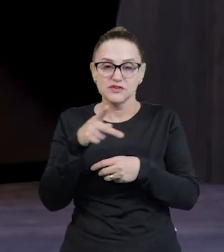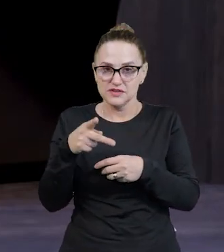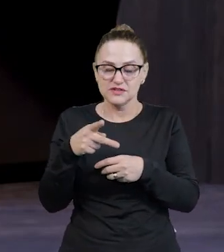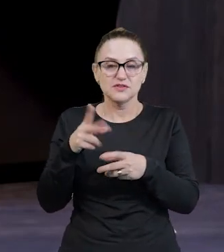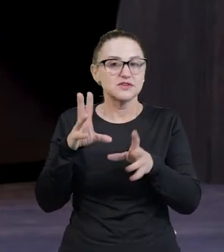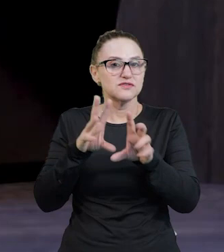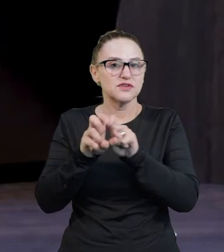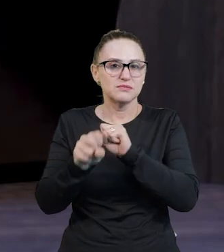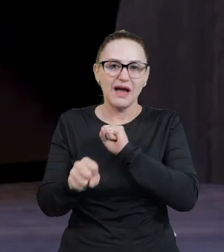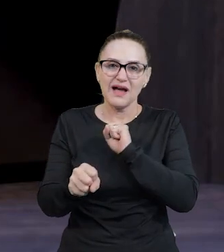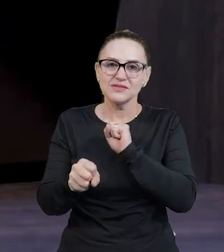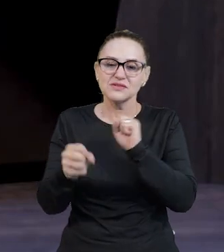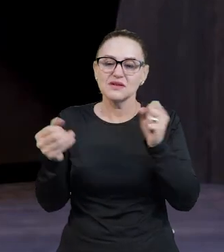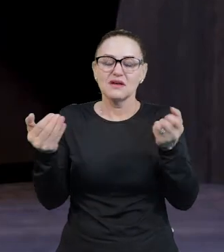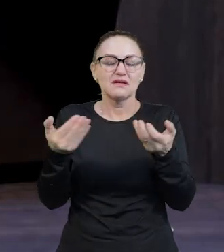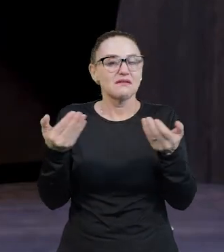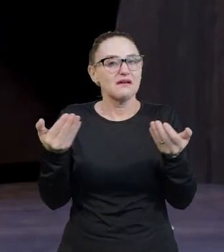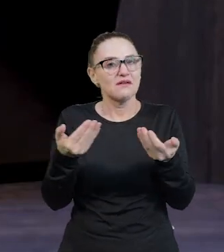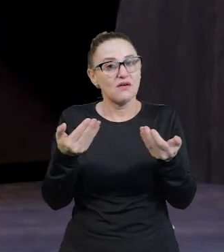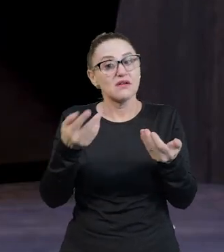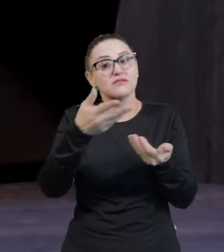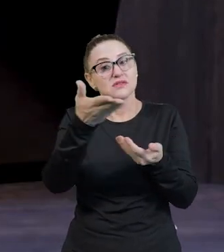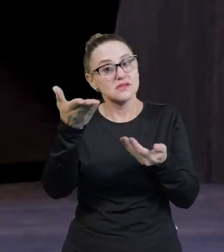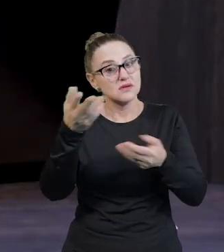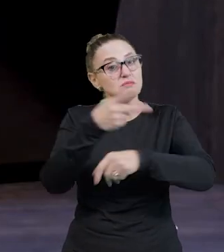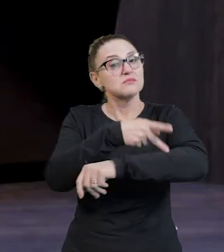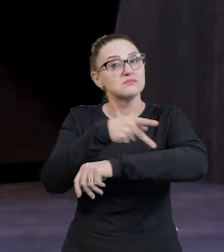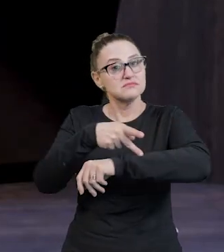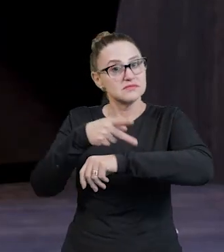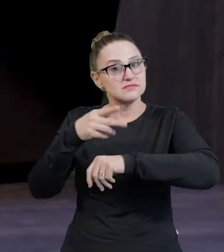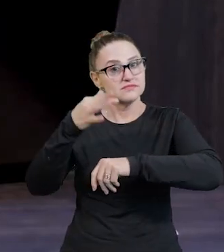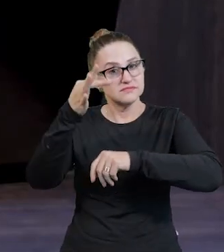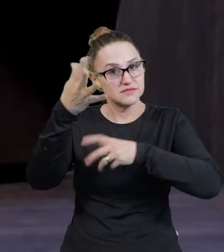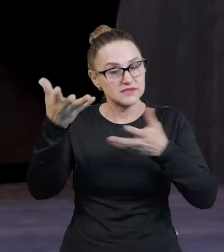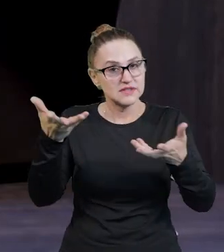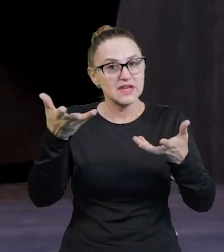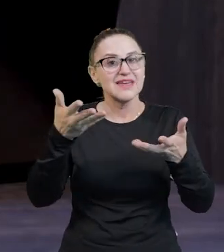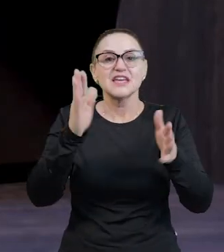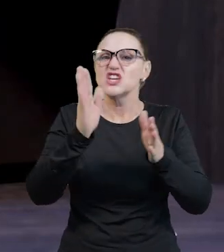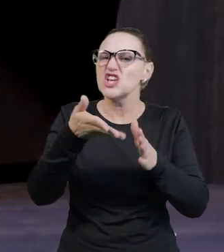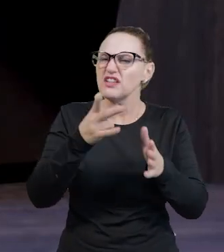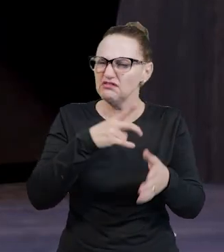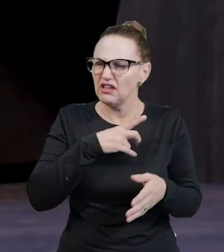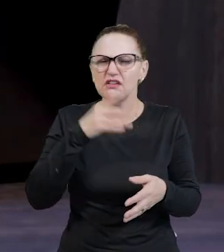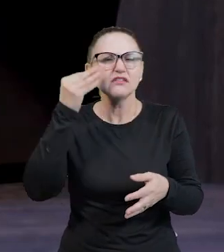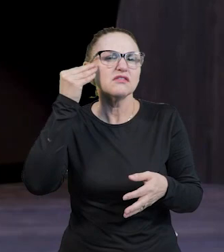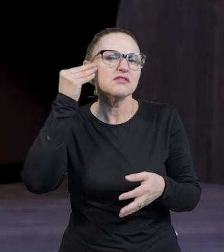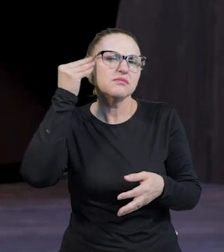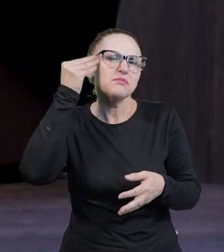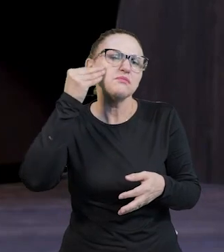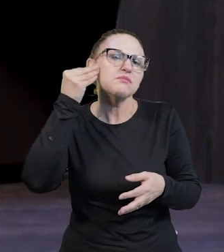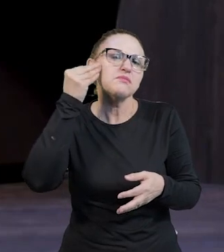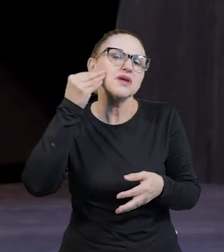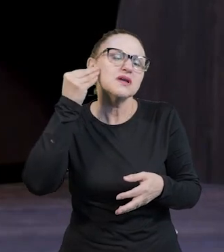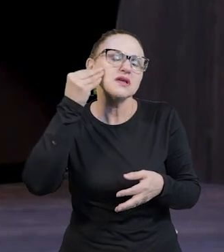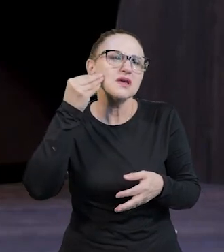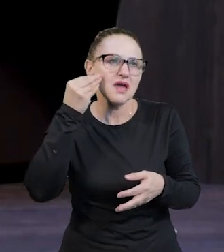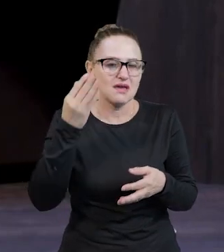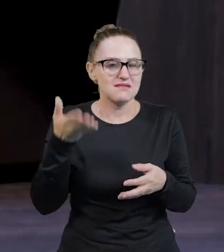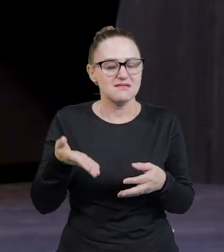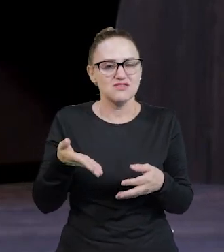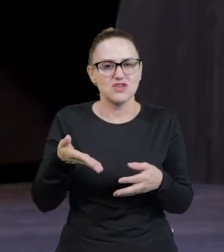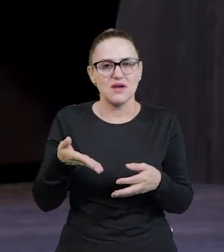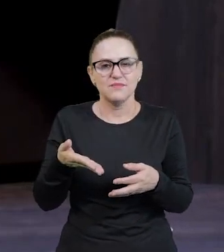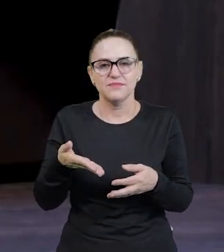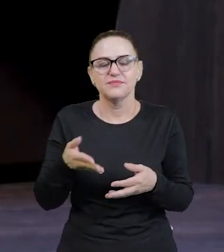cursando pedagogia, que já tem uma bagagem muito bacana também de experiência na educação e de outras leituras que